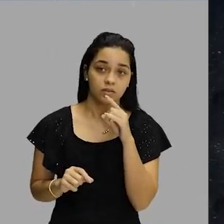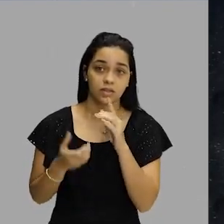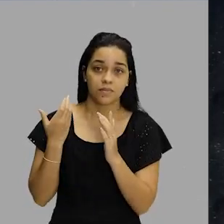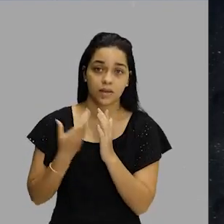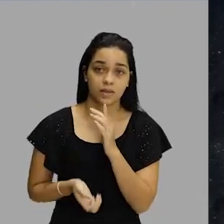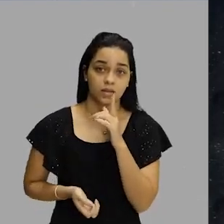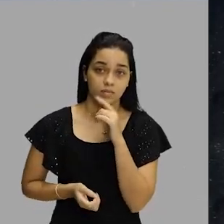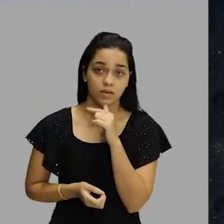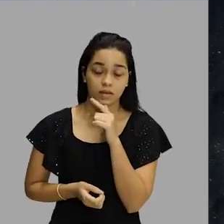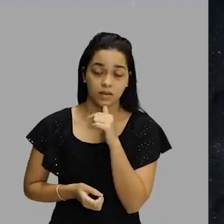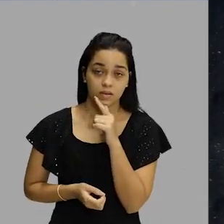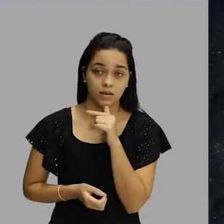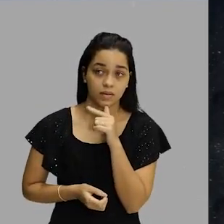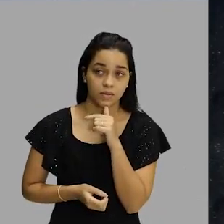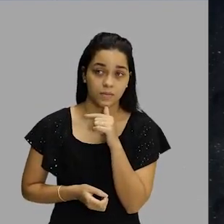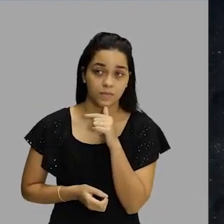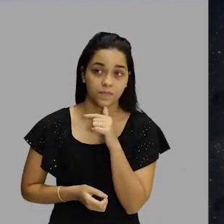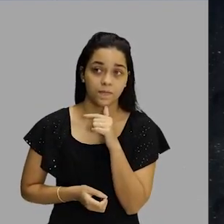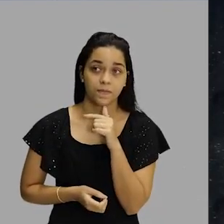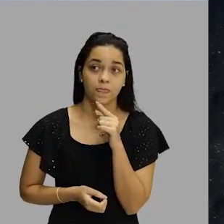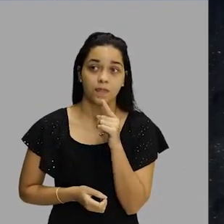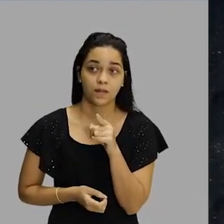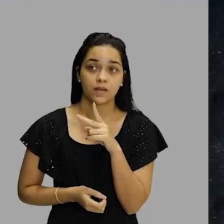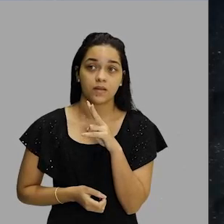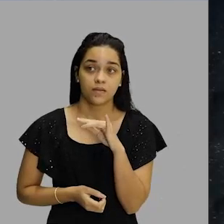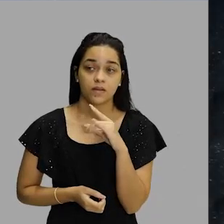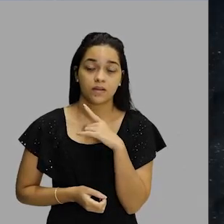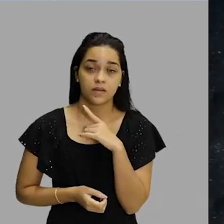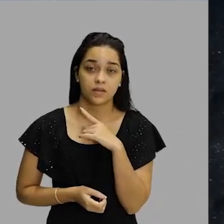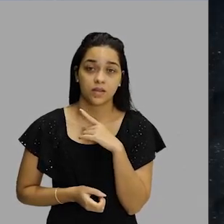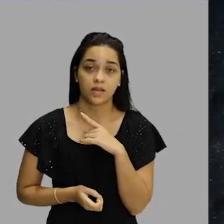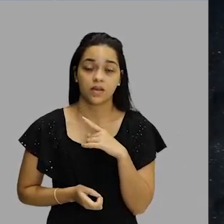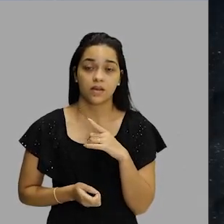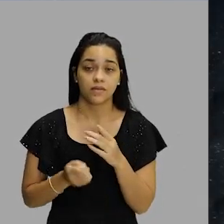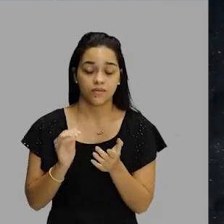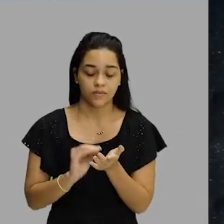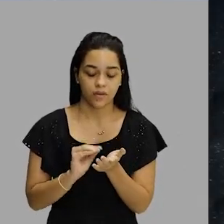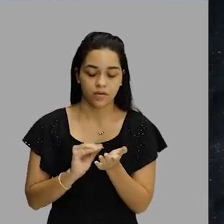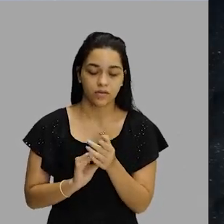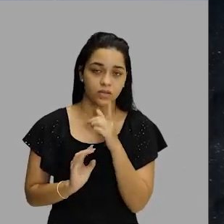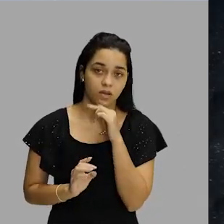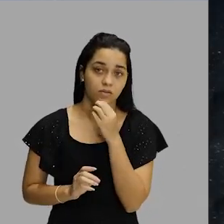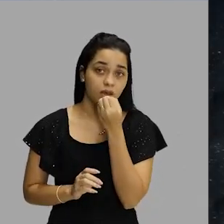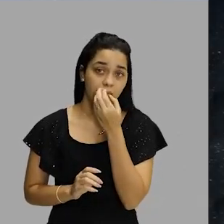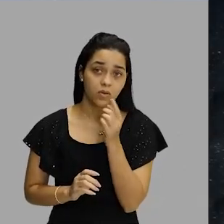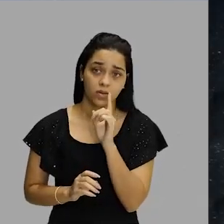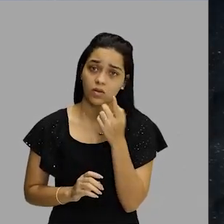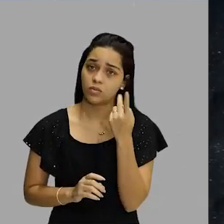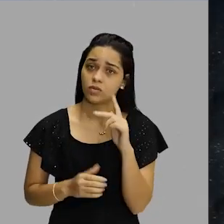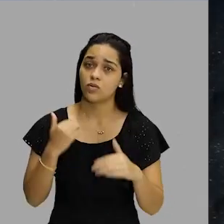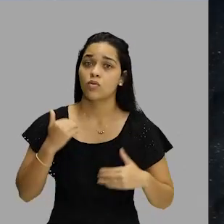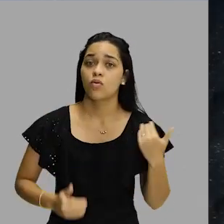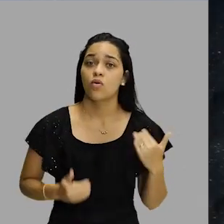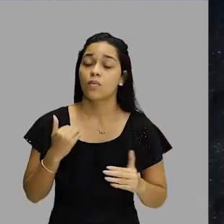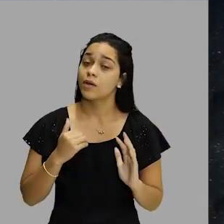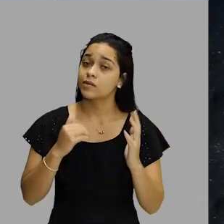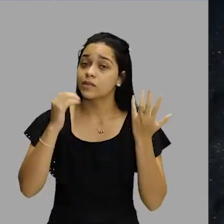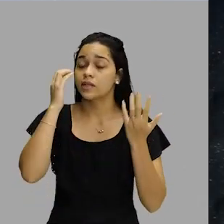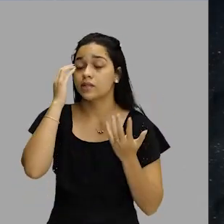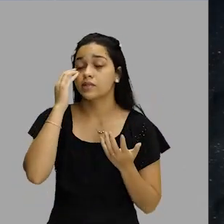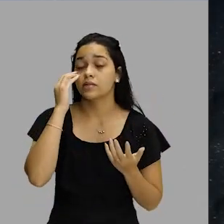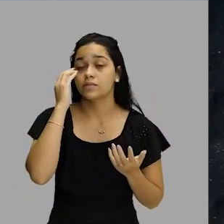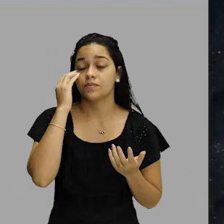perdendo água nas fezes, você vai ter ali a desidratação. E não é bom para o seu organismo que isso aconteça,